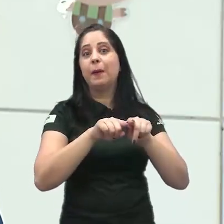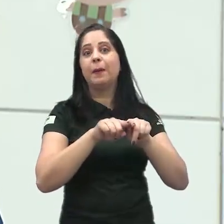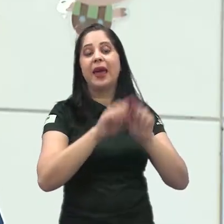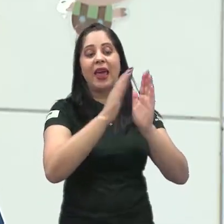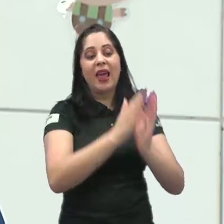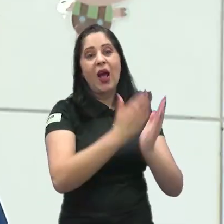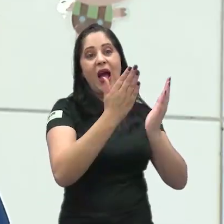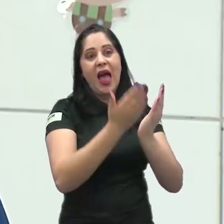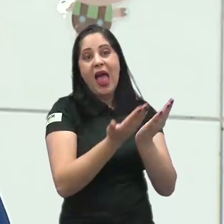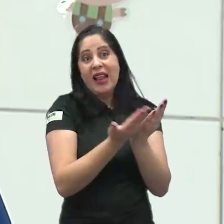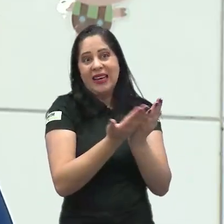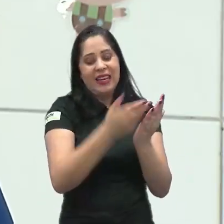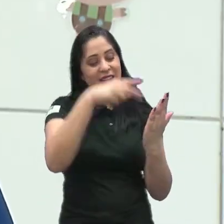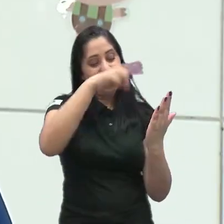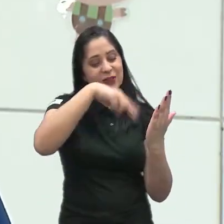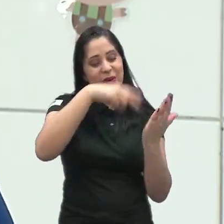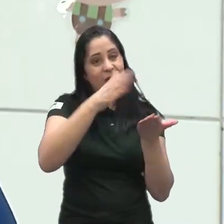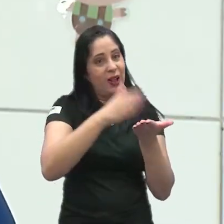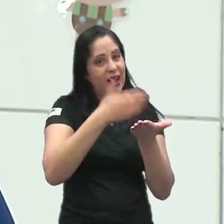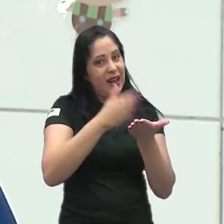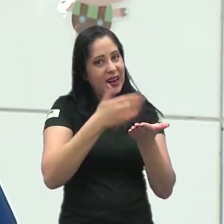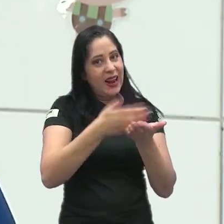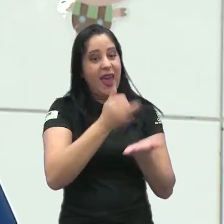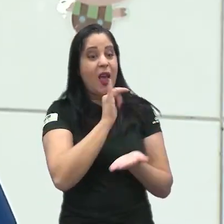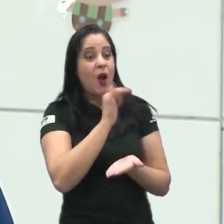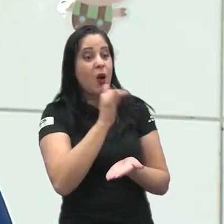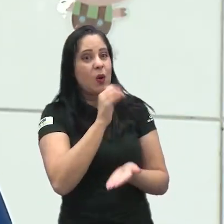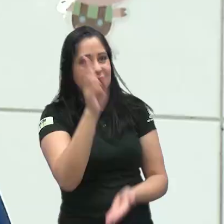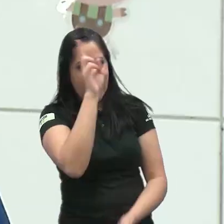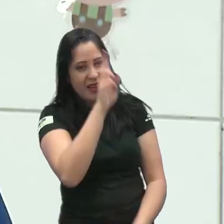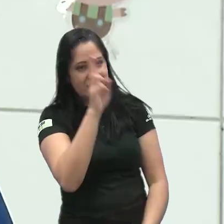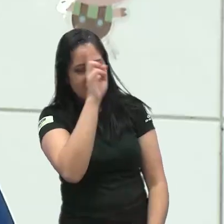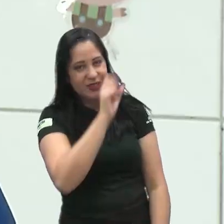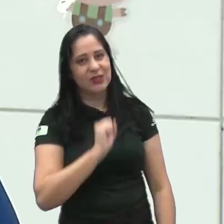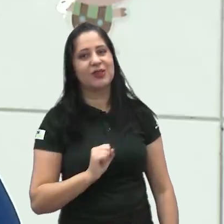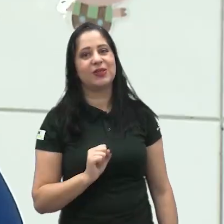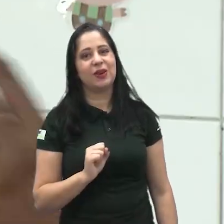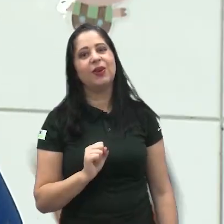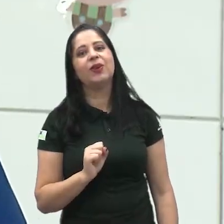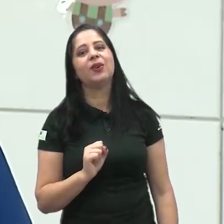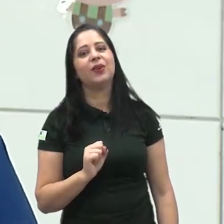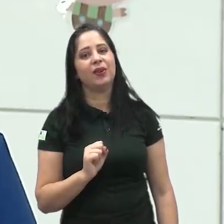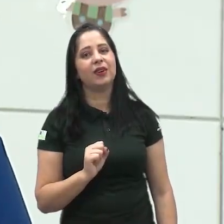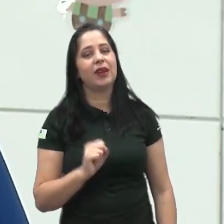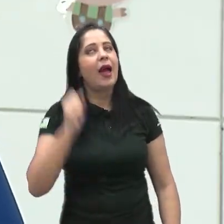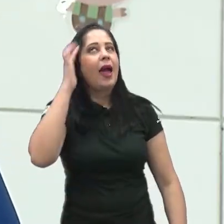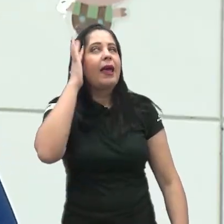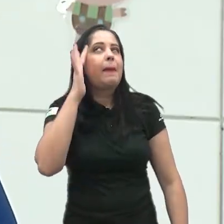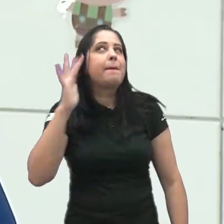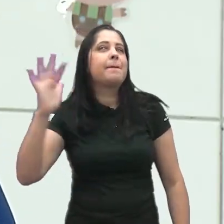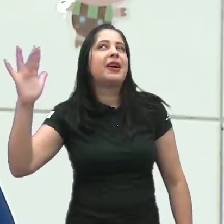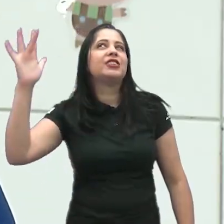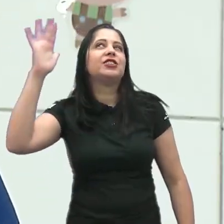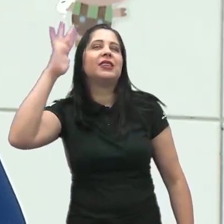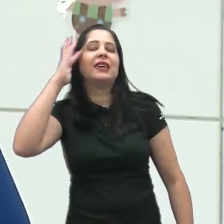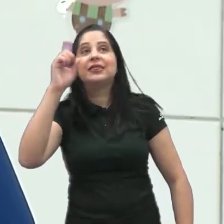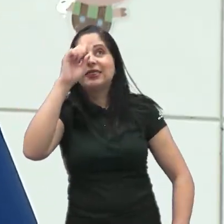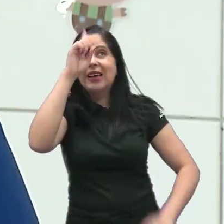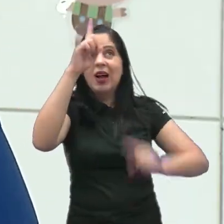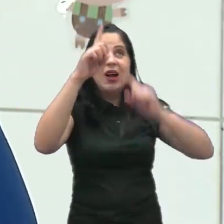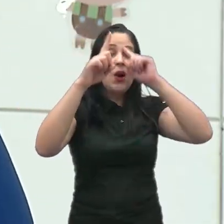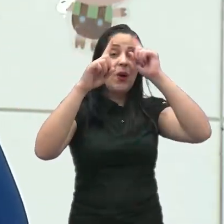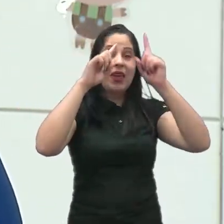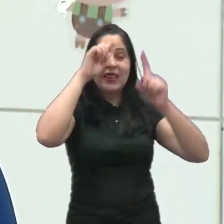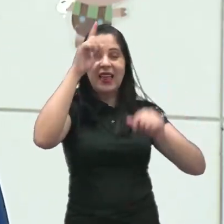gente desenvolve os conceitos de livro, né, o uso da imaginação, da criatividade, de